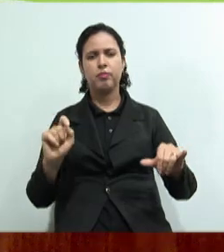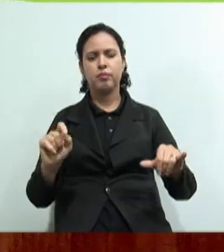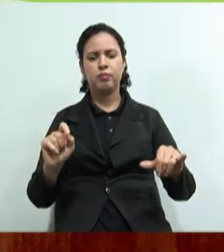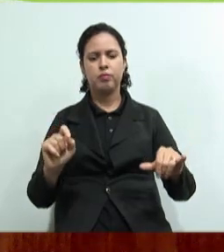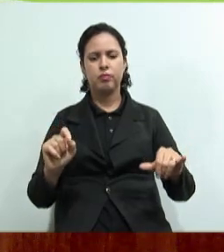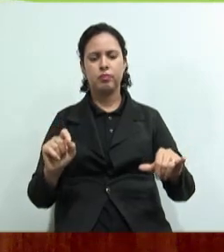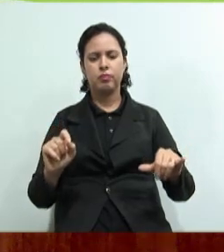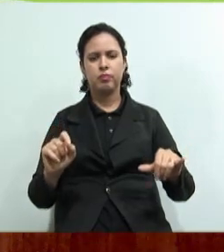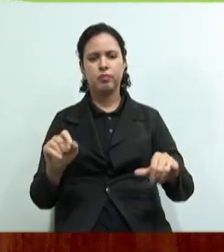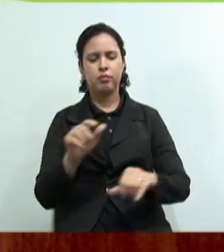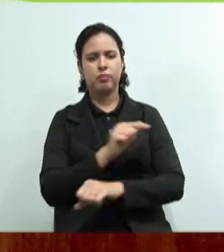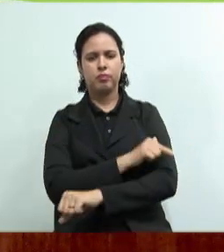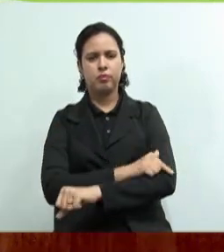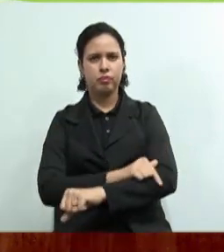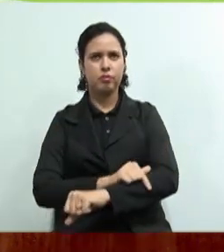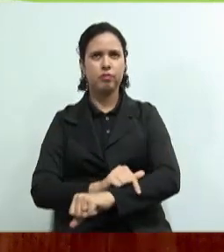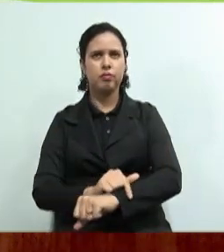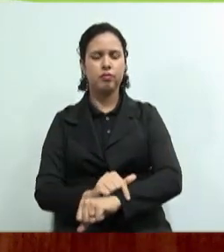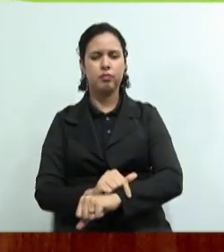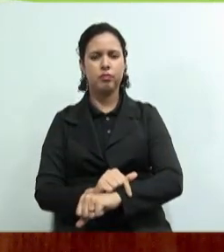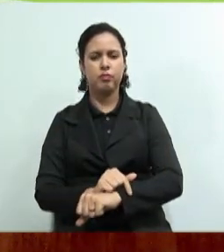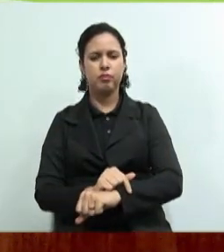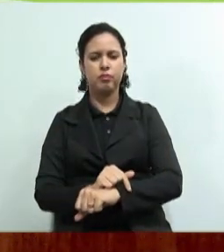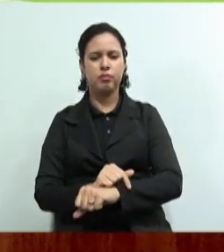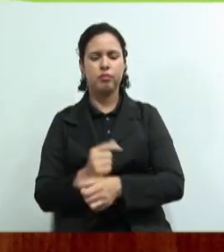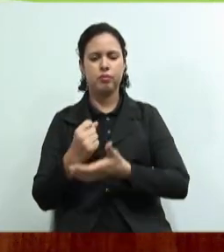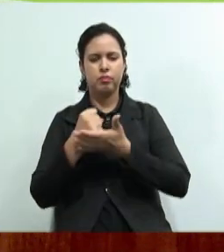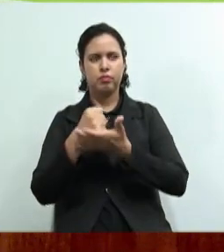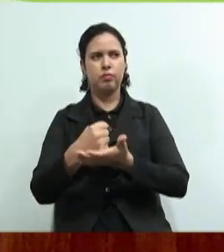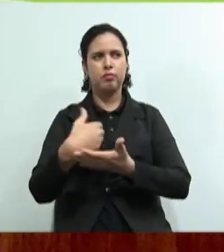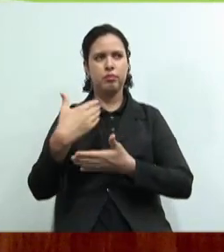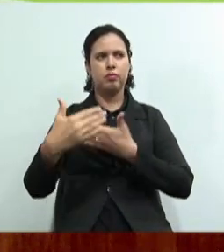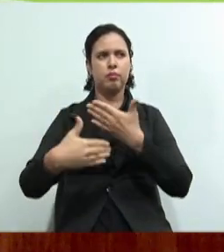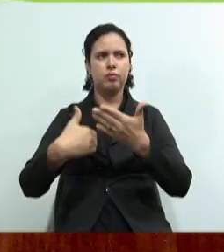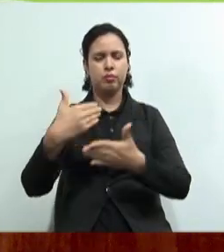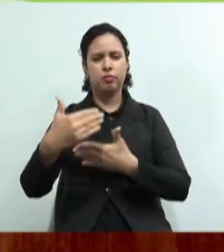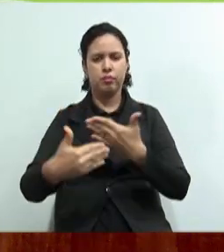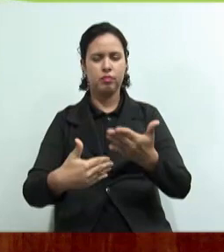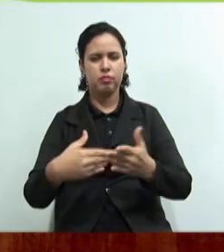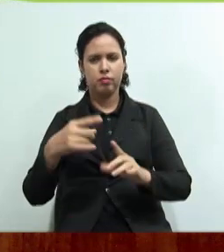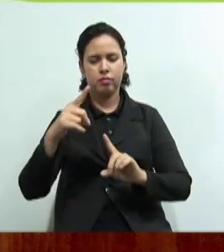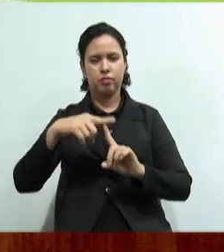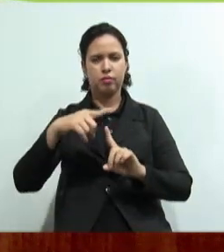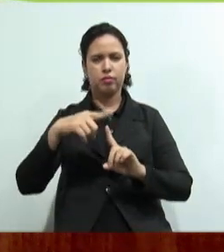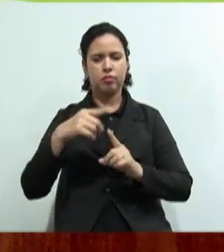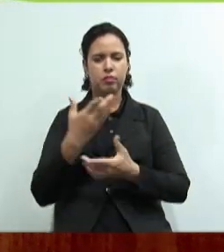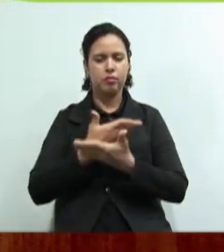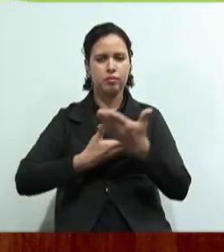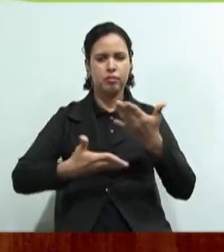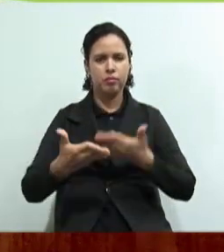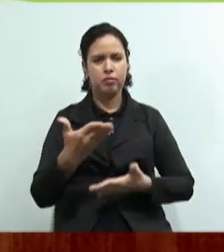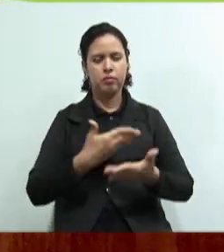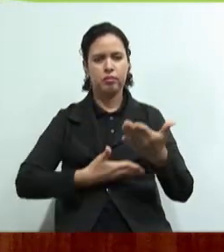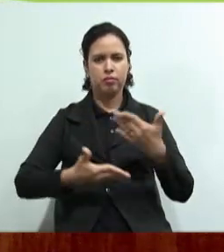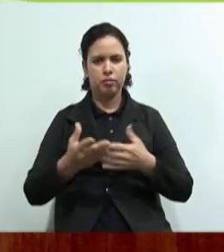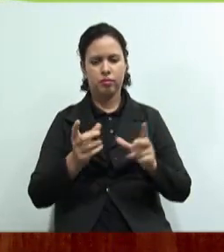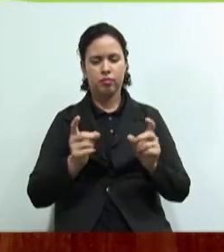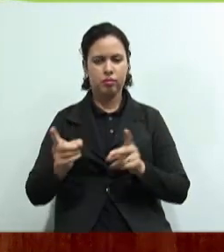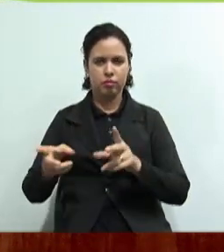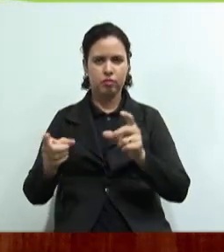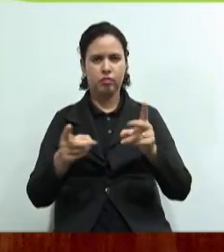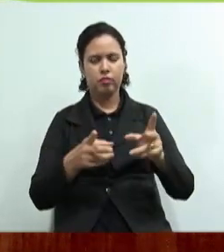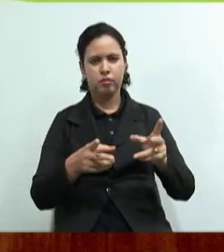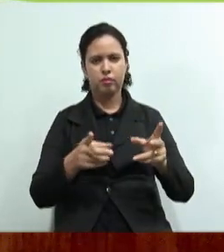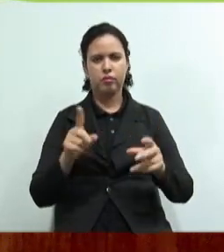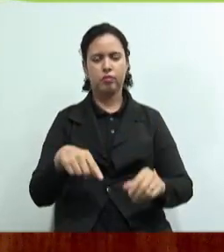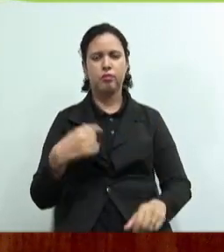devem ser educadas para promover o desenvolvimento desse tipo de troca comercial, desse tipo de comércio.